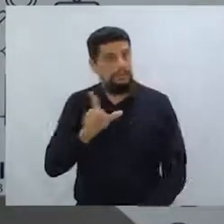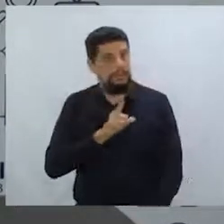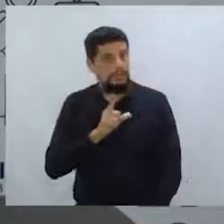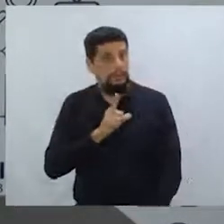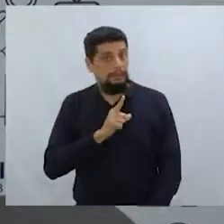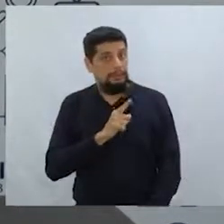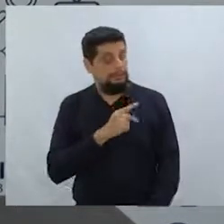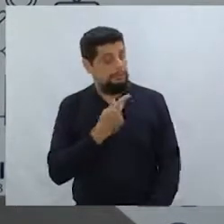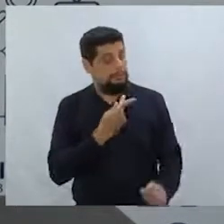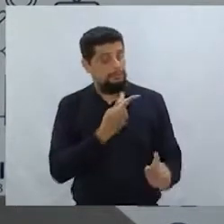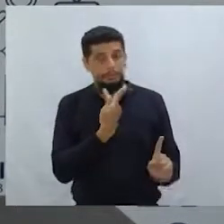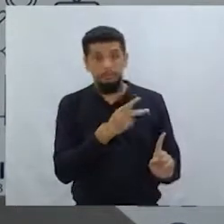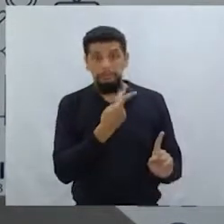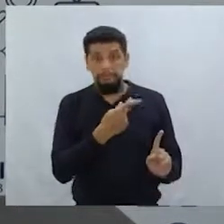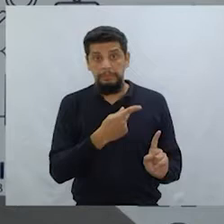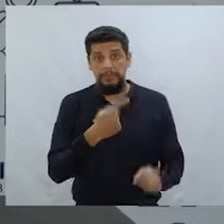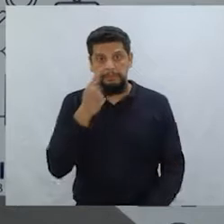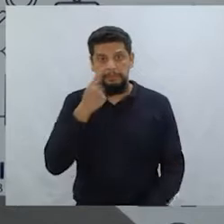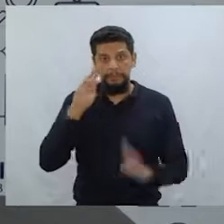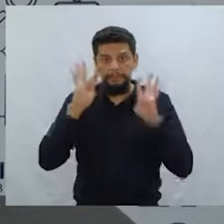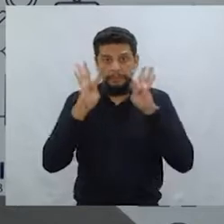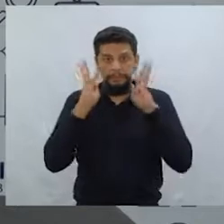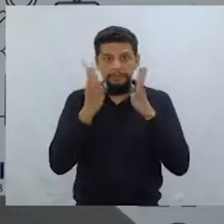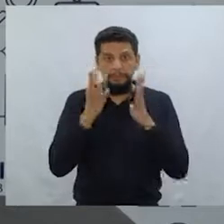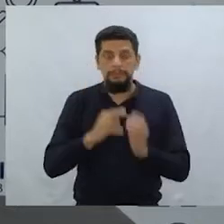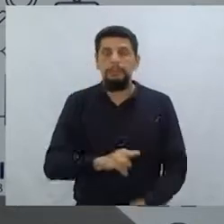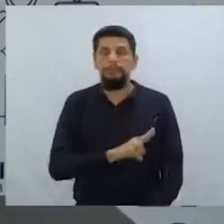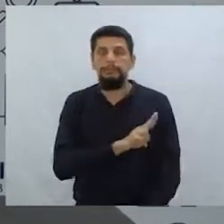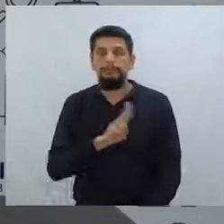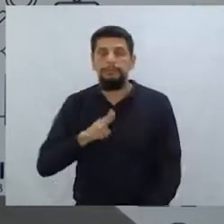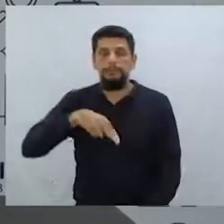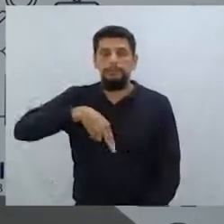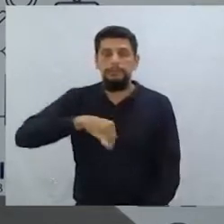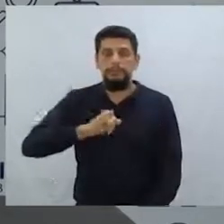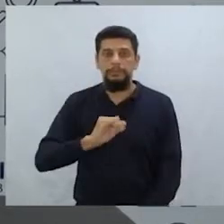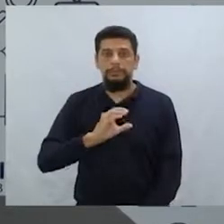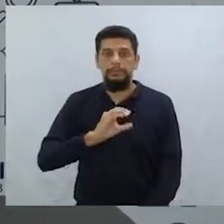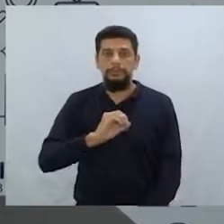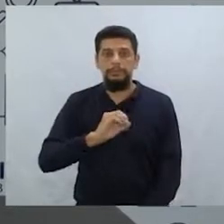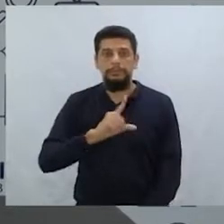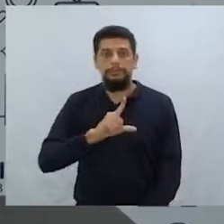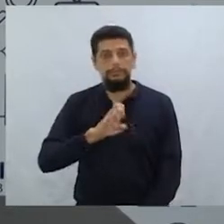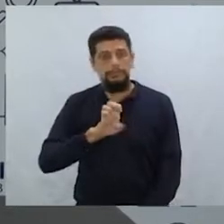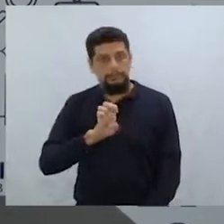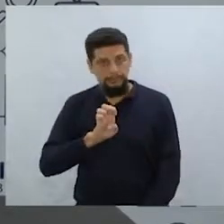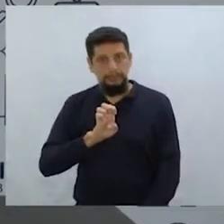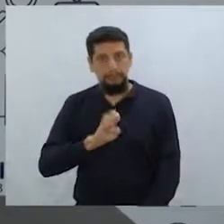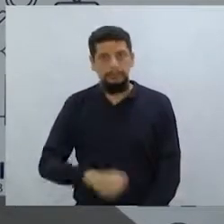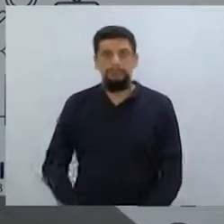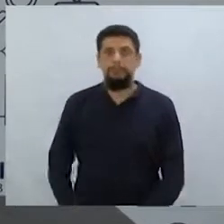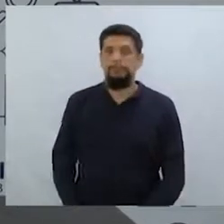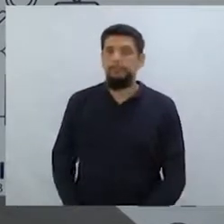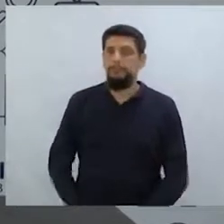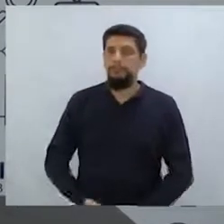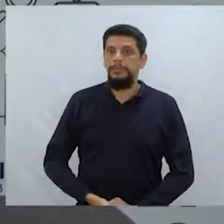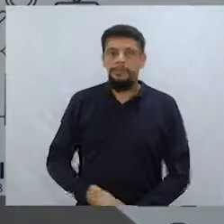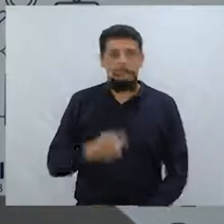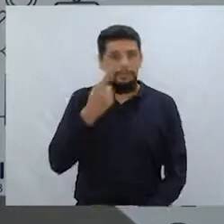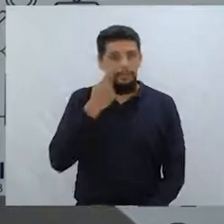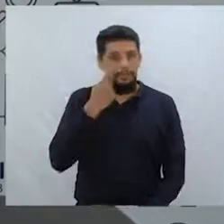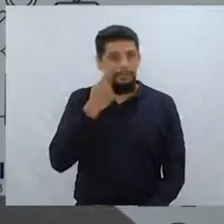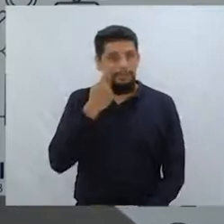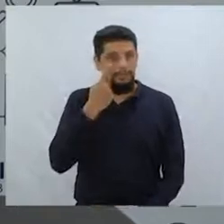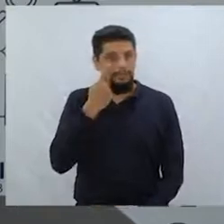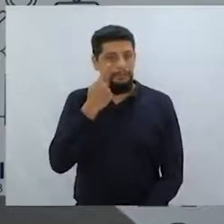estimação delas. Prestem bem atenção. O nome dela é Nicole e ela é lá da Escola Municipal